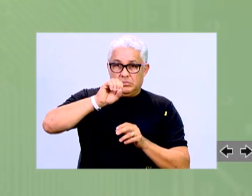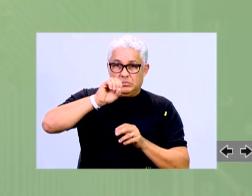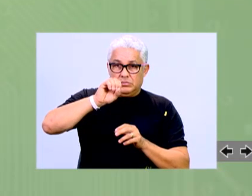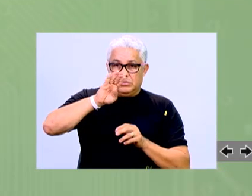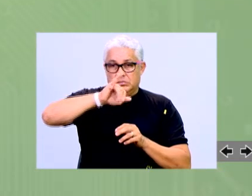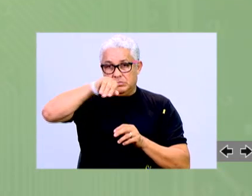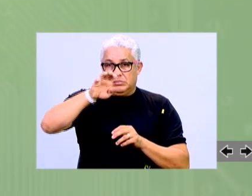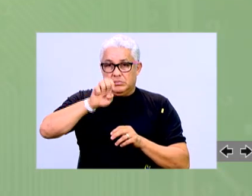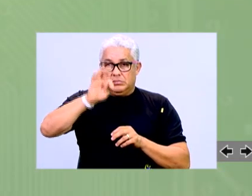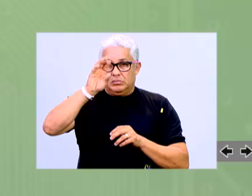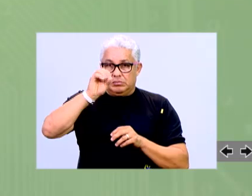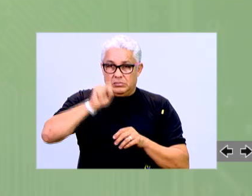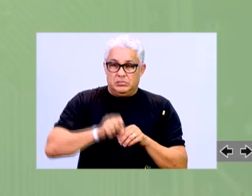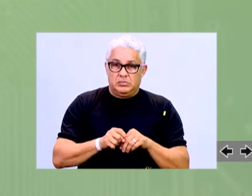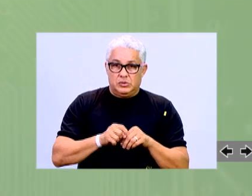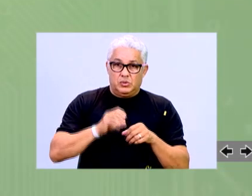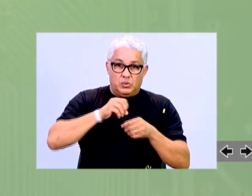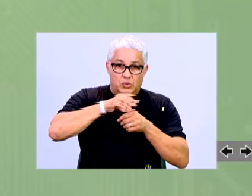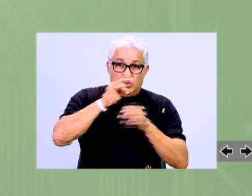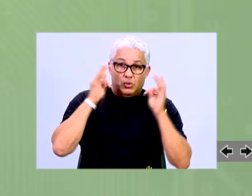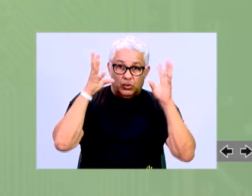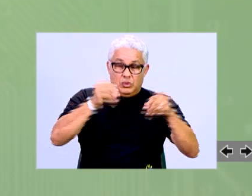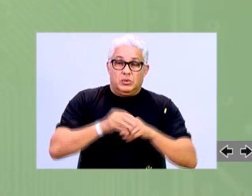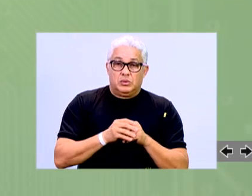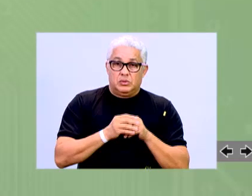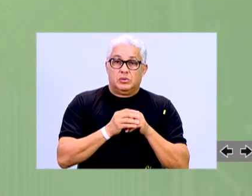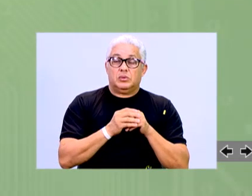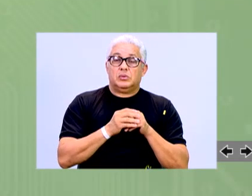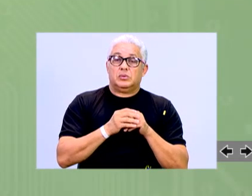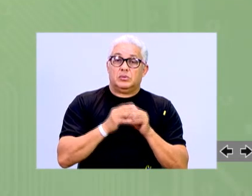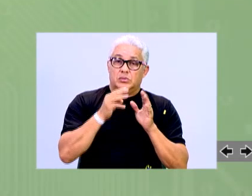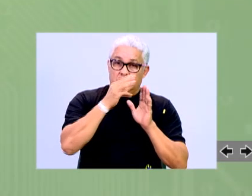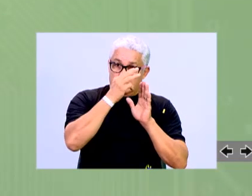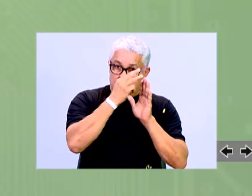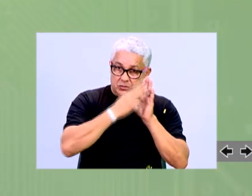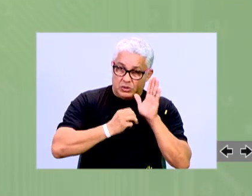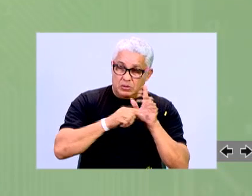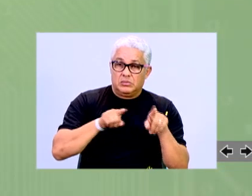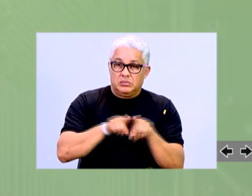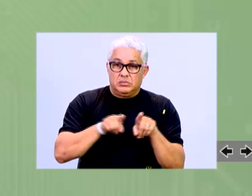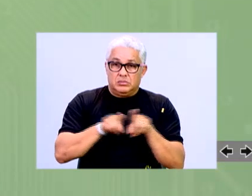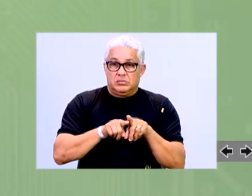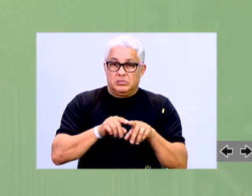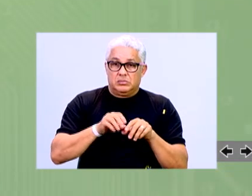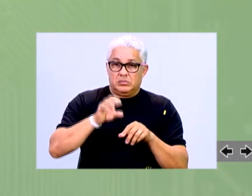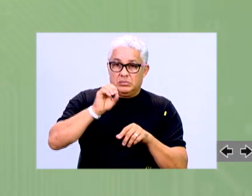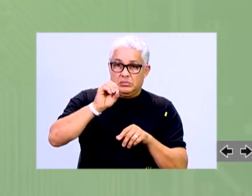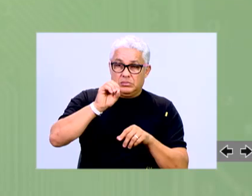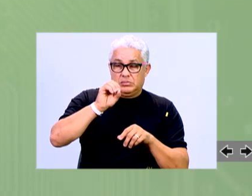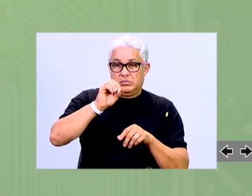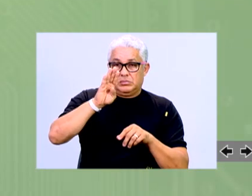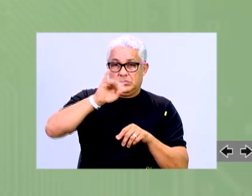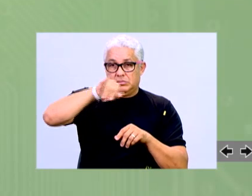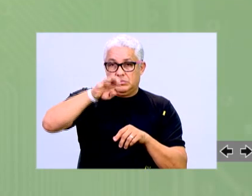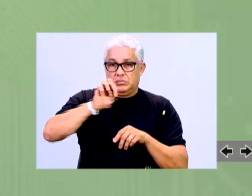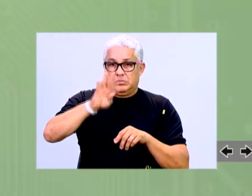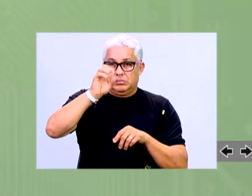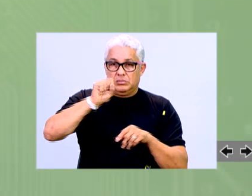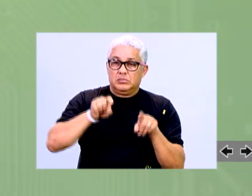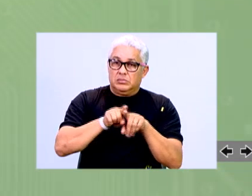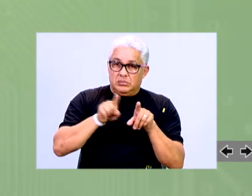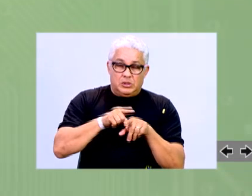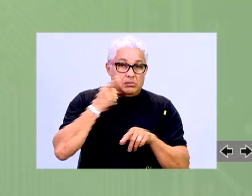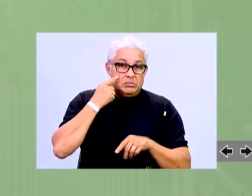será voltado à modelagem de sistemas orientados a objeto. Também veremos o ML e